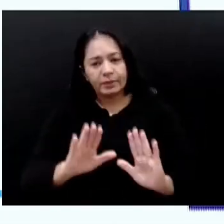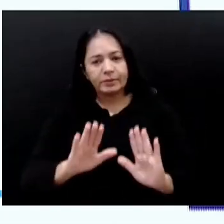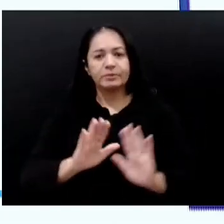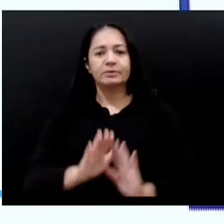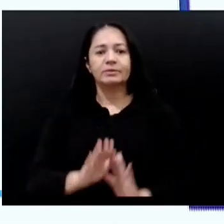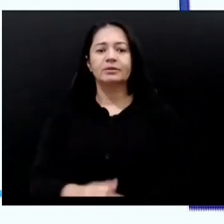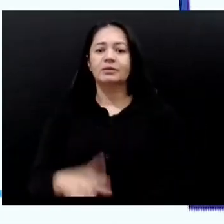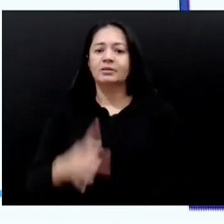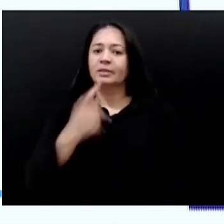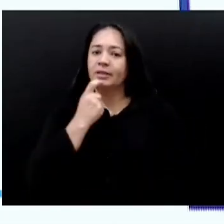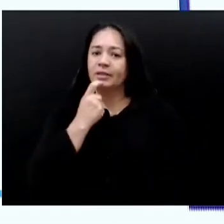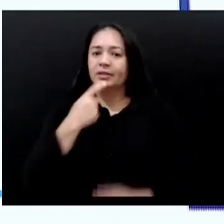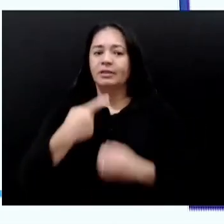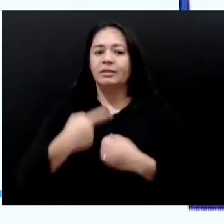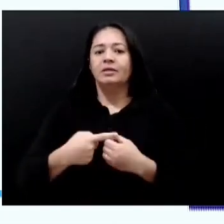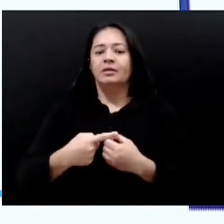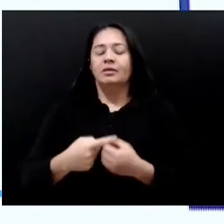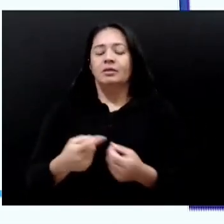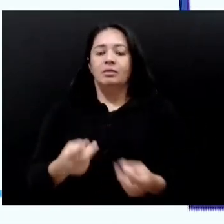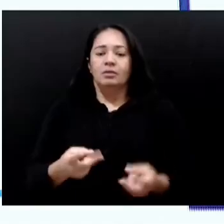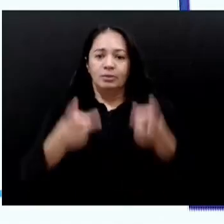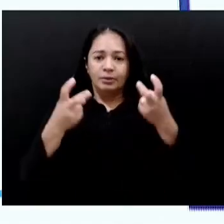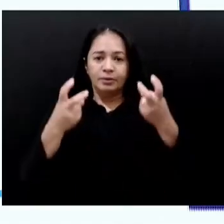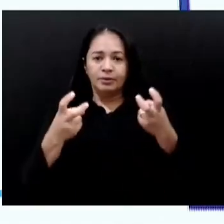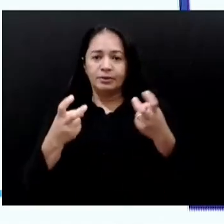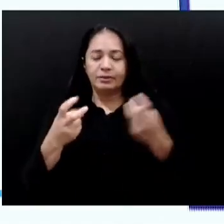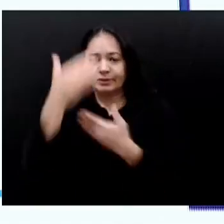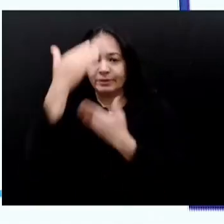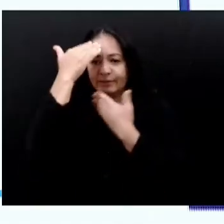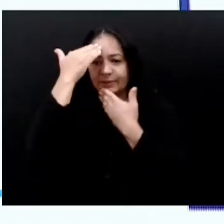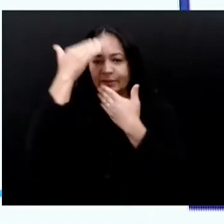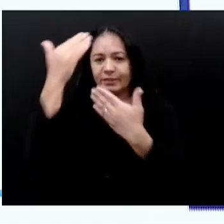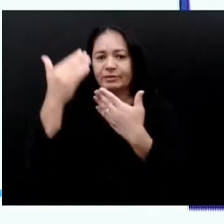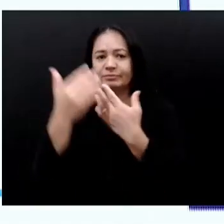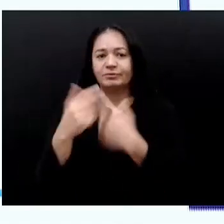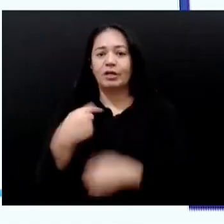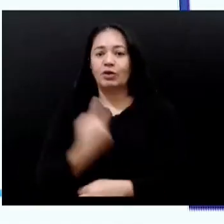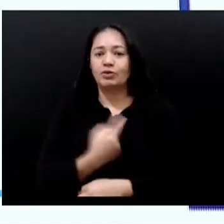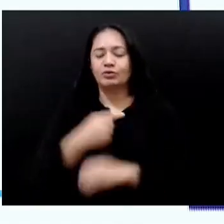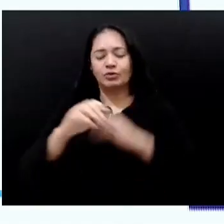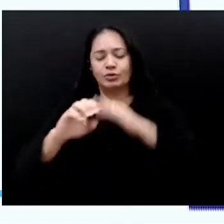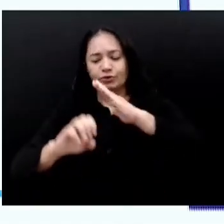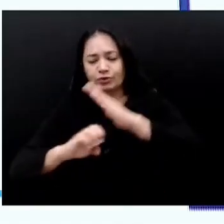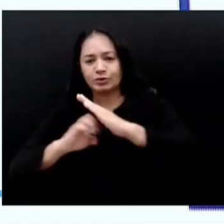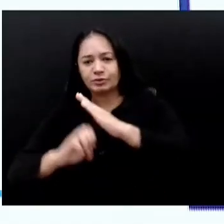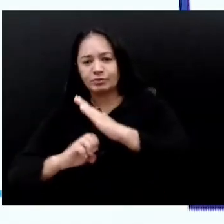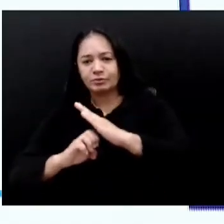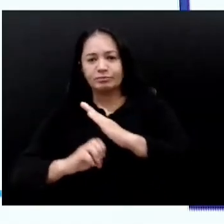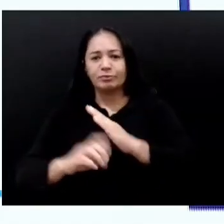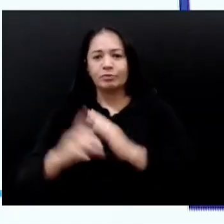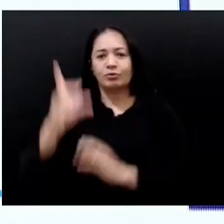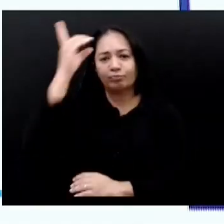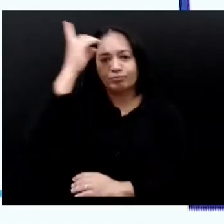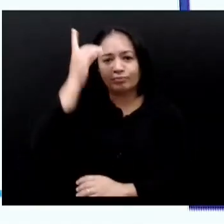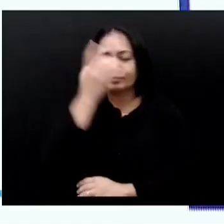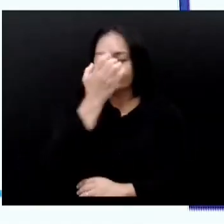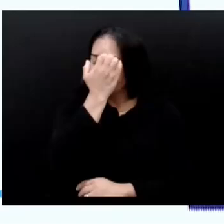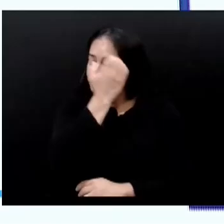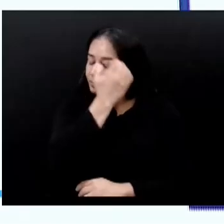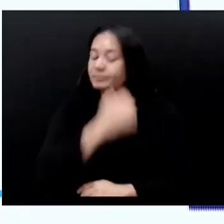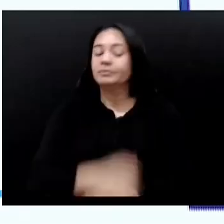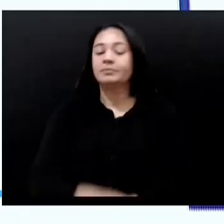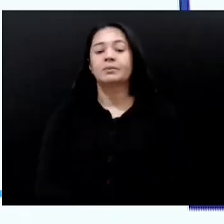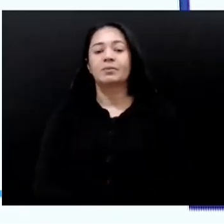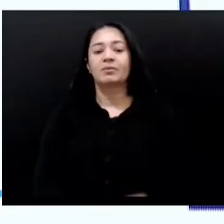Campinas reconhecer e agradecer aos nossos empresários, aos nossos talentos, e eu fico muito feliz